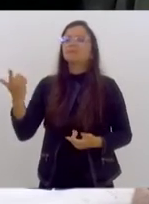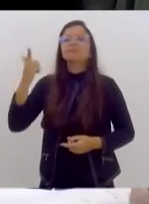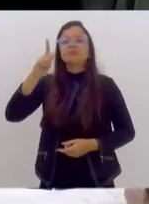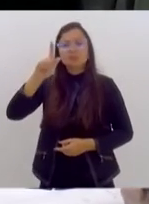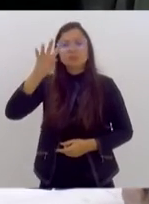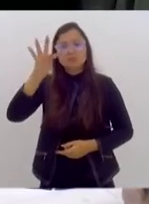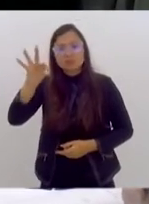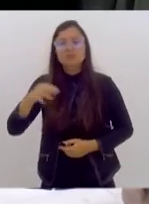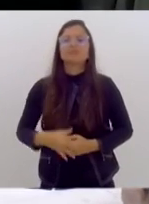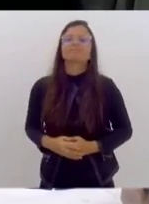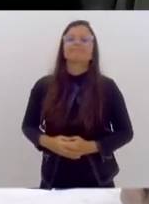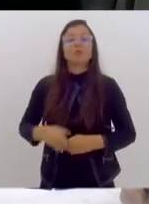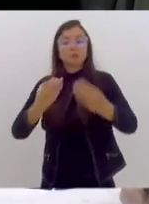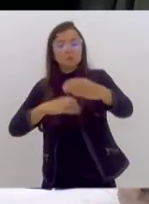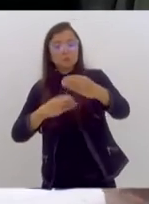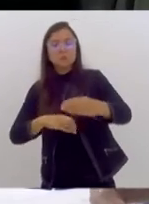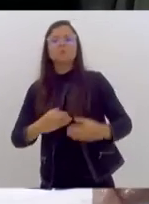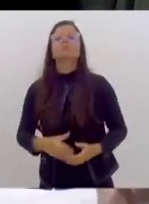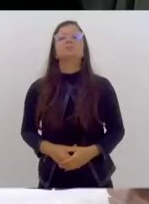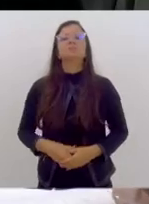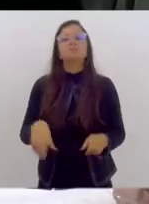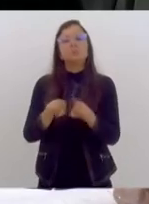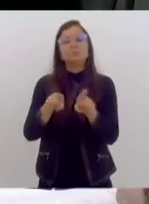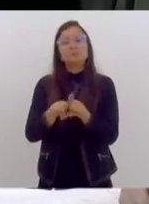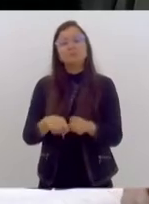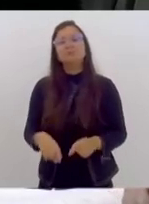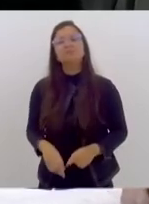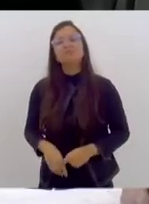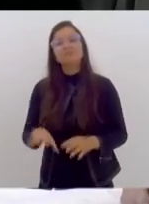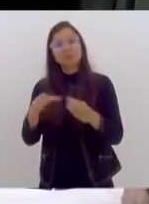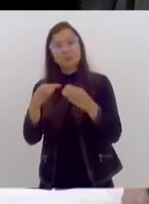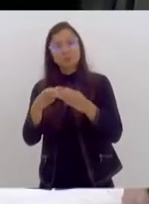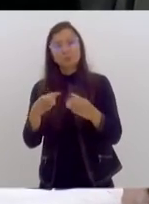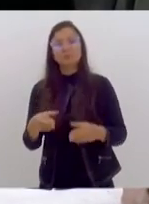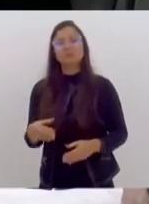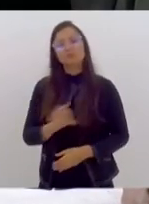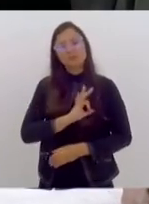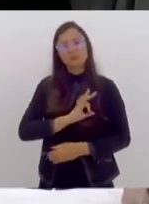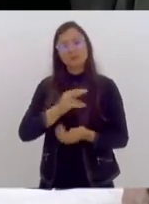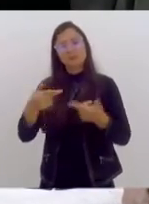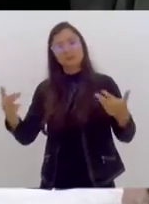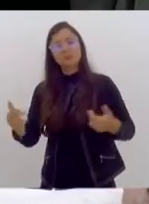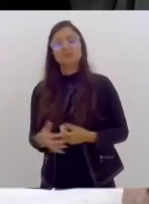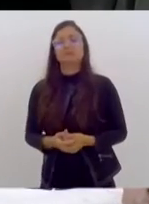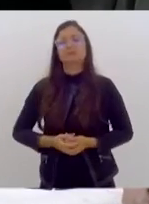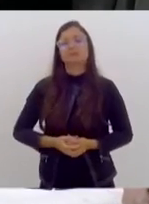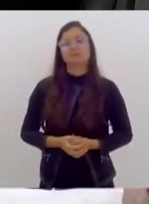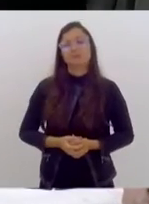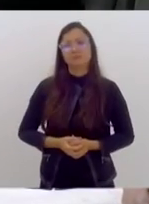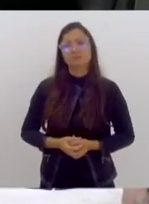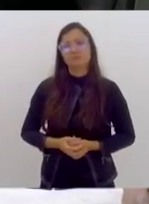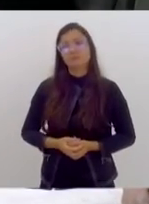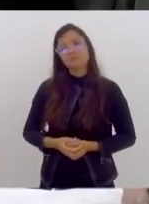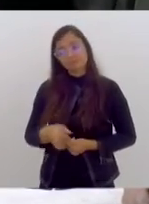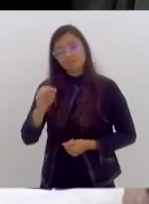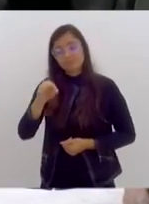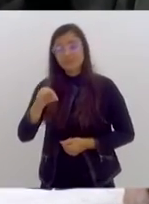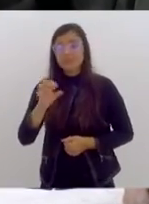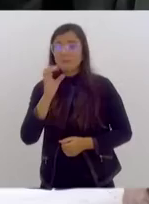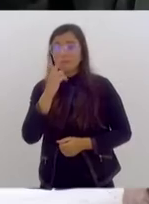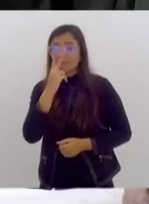público do batalhão as quatro indicações porque da ênfase Exatamente isso sendo uma questão